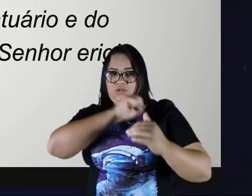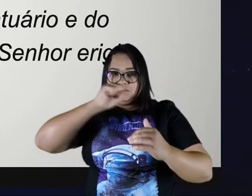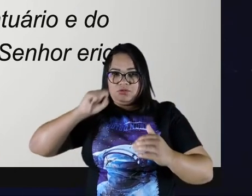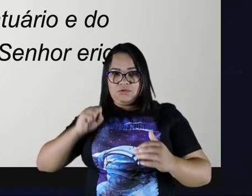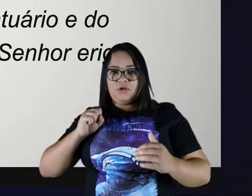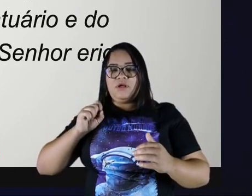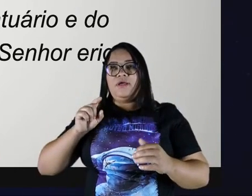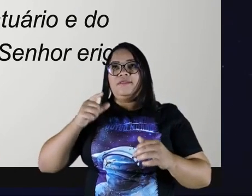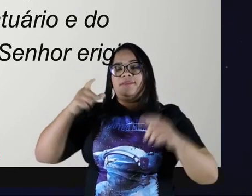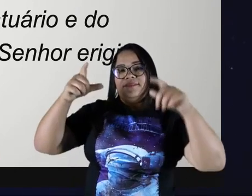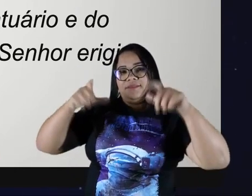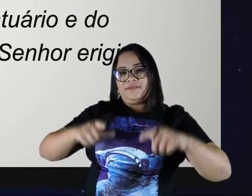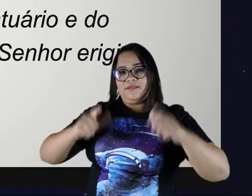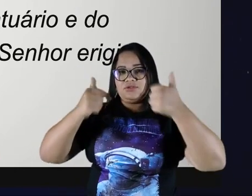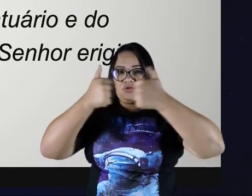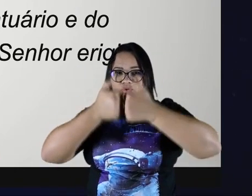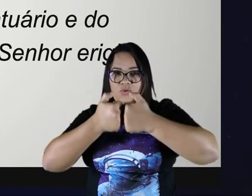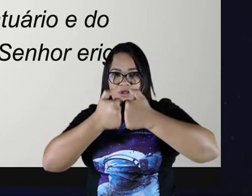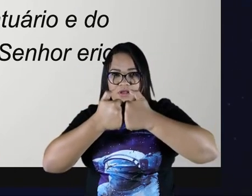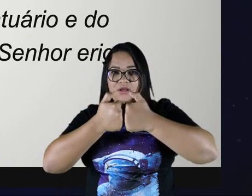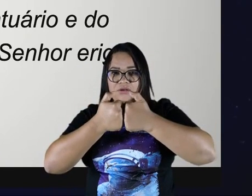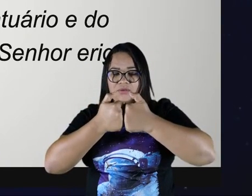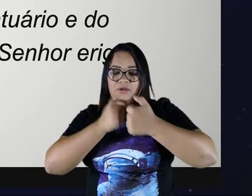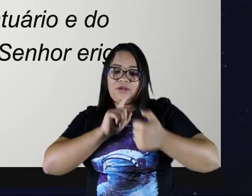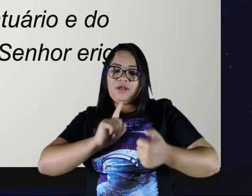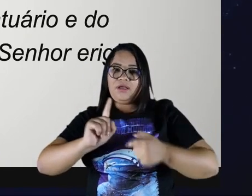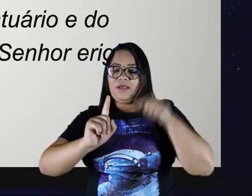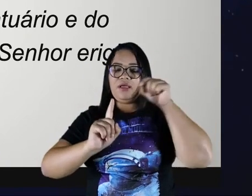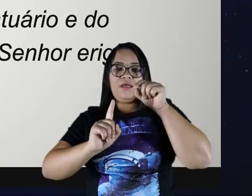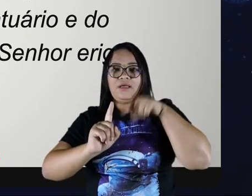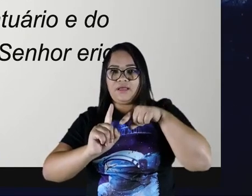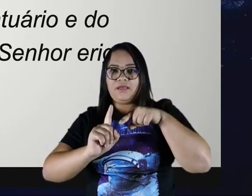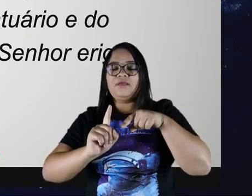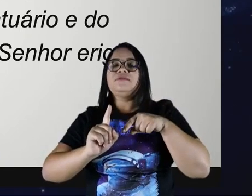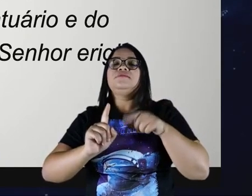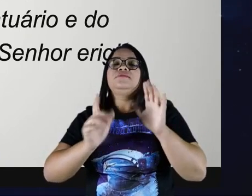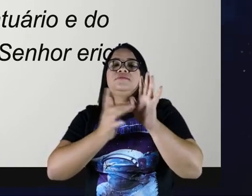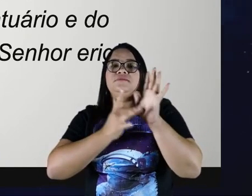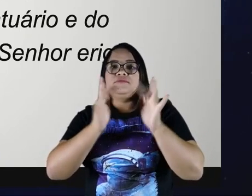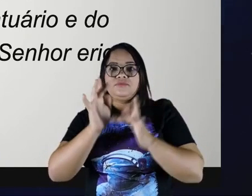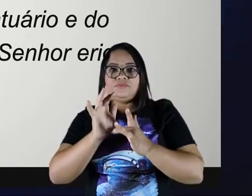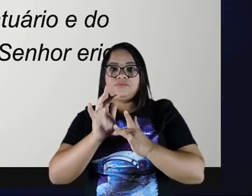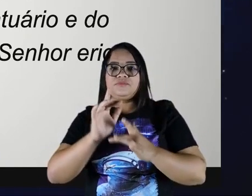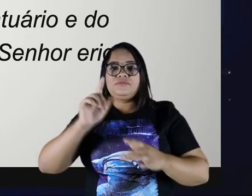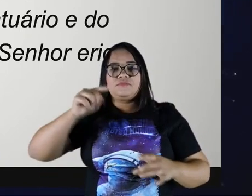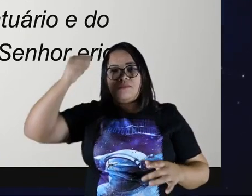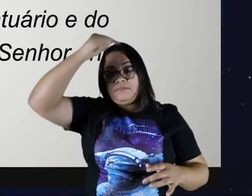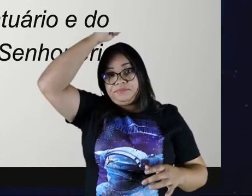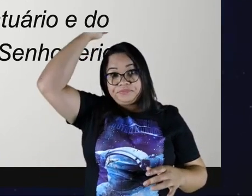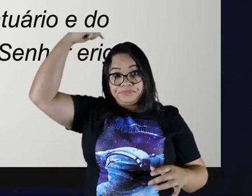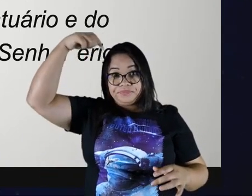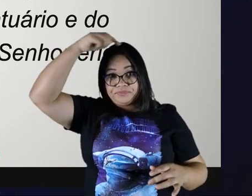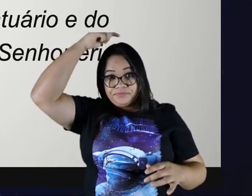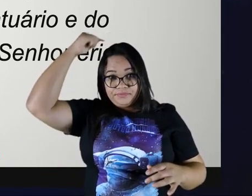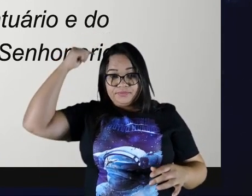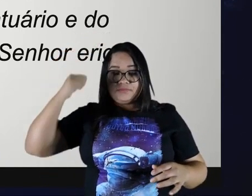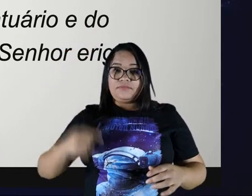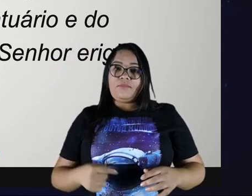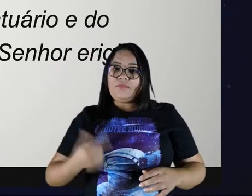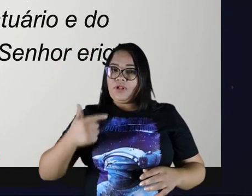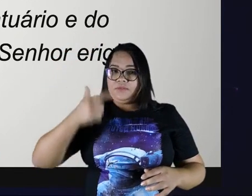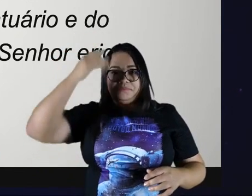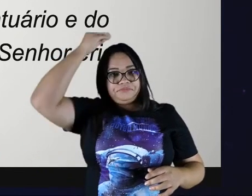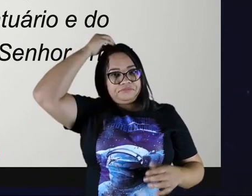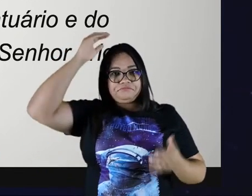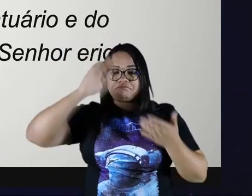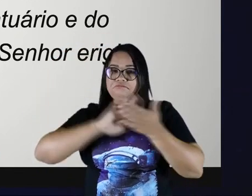7, 24 a 26, esse sumo sacerdote está no santuário, ele é santo, inculpável,